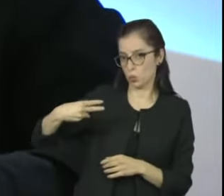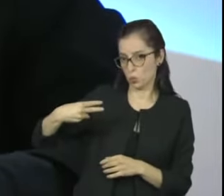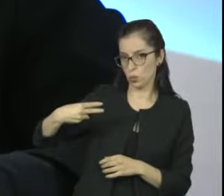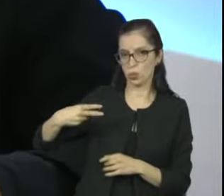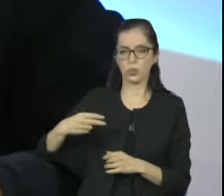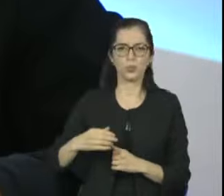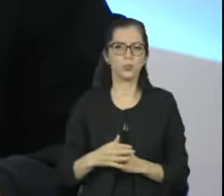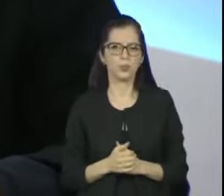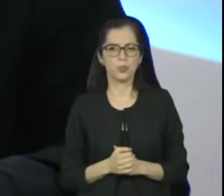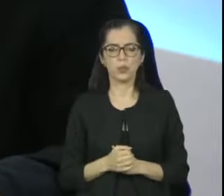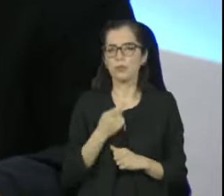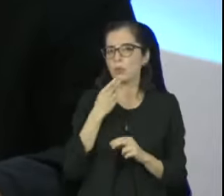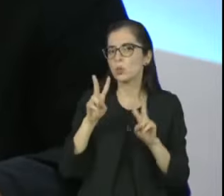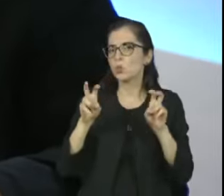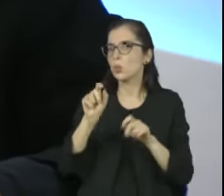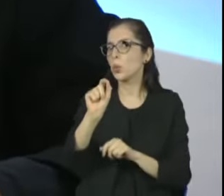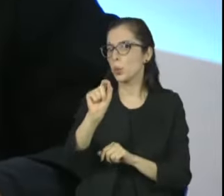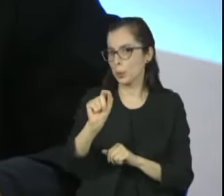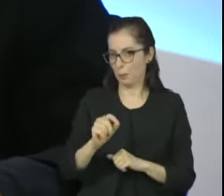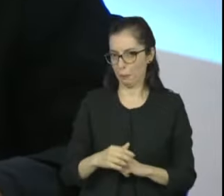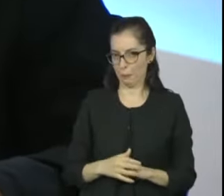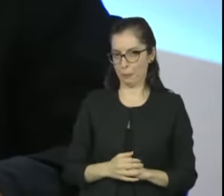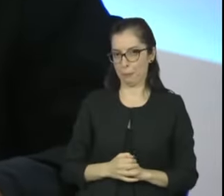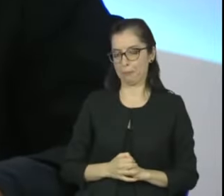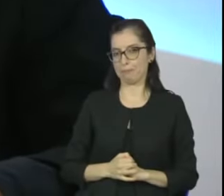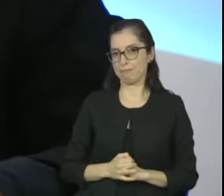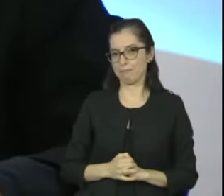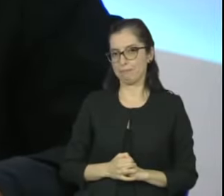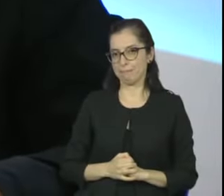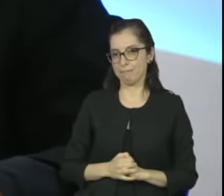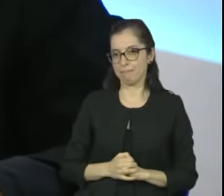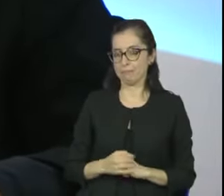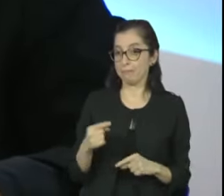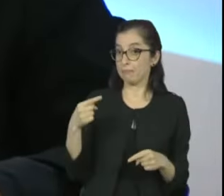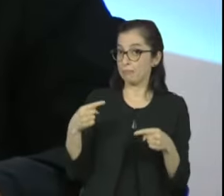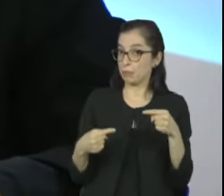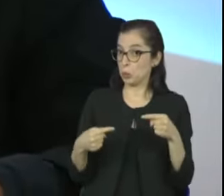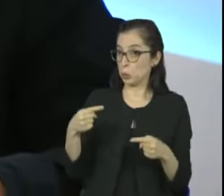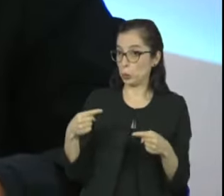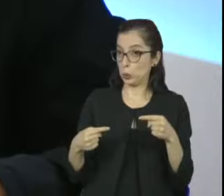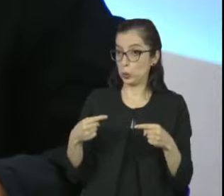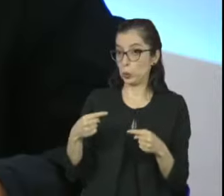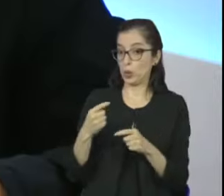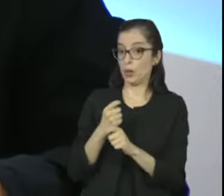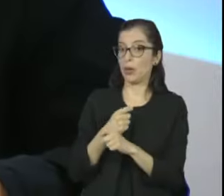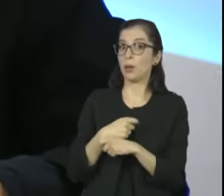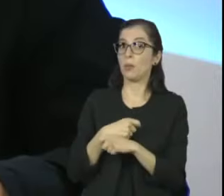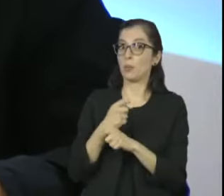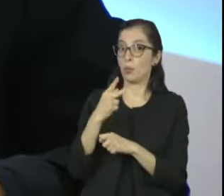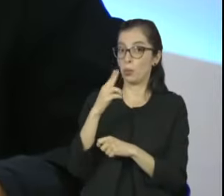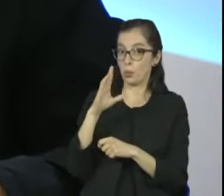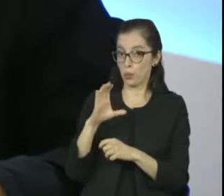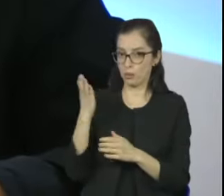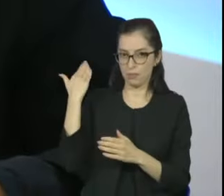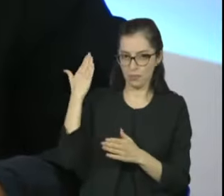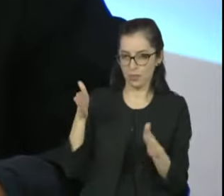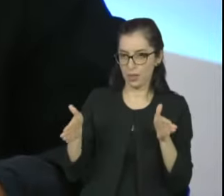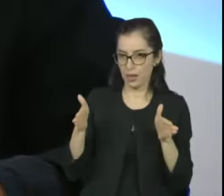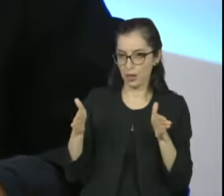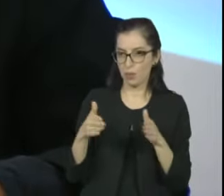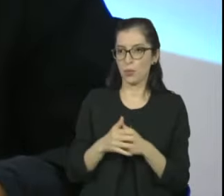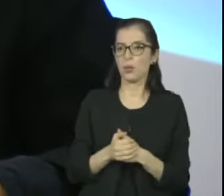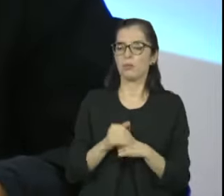filhos e trácio nós tivemos inclusive antes de um debate lá na PUC tá na época do lançamento